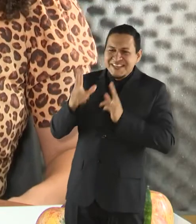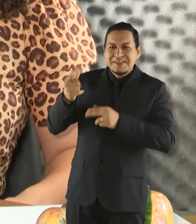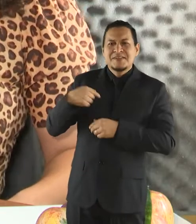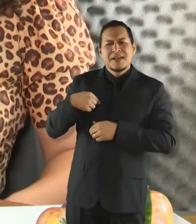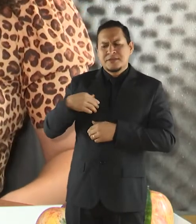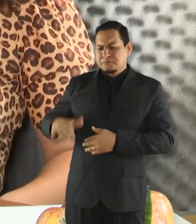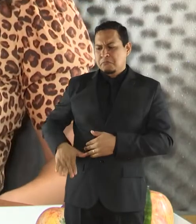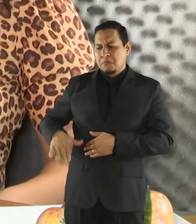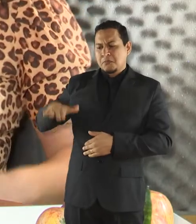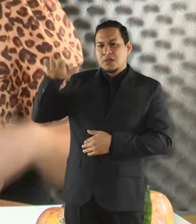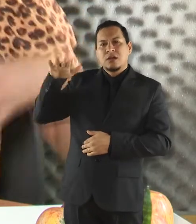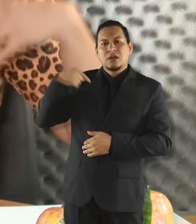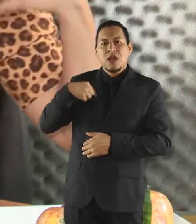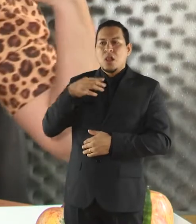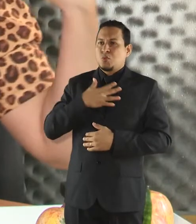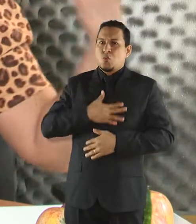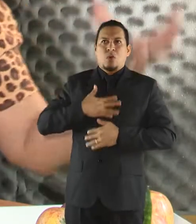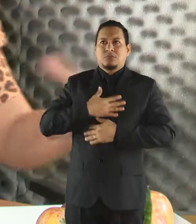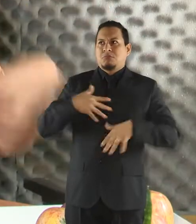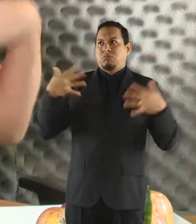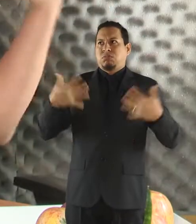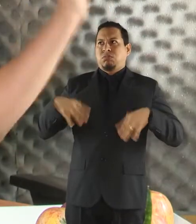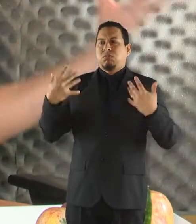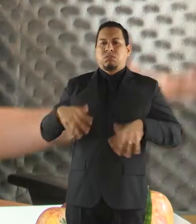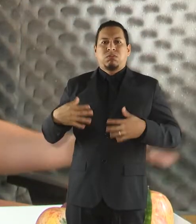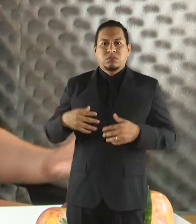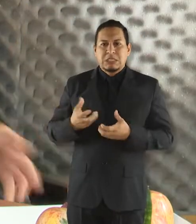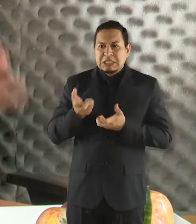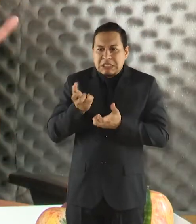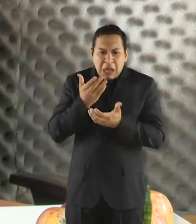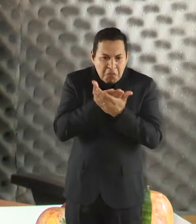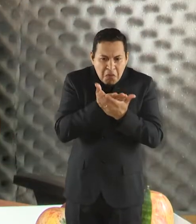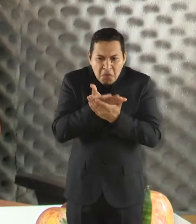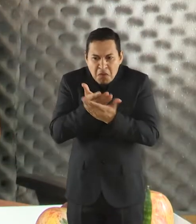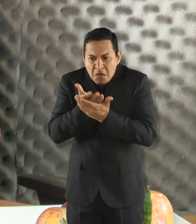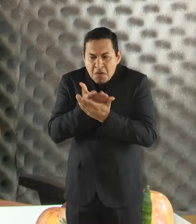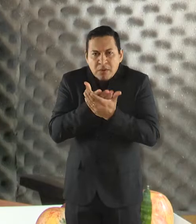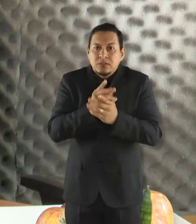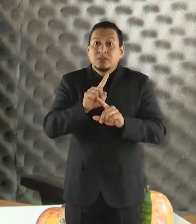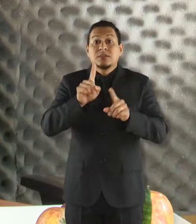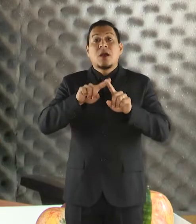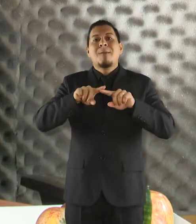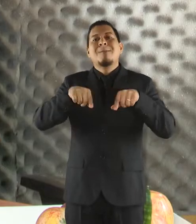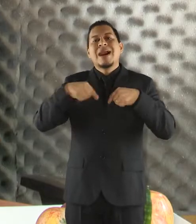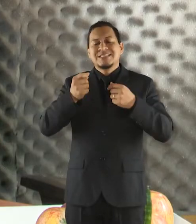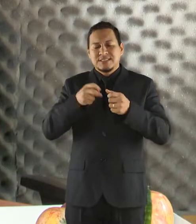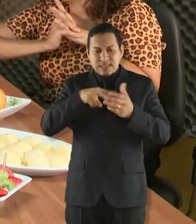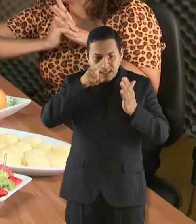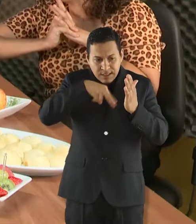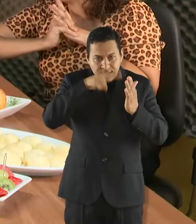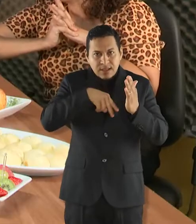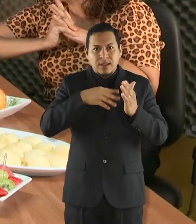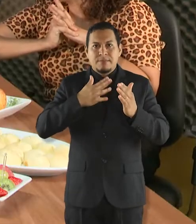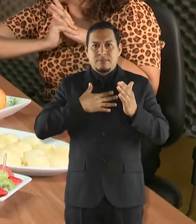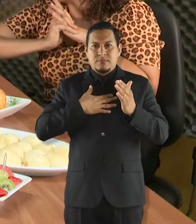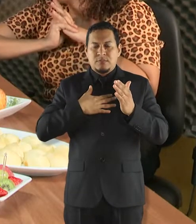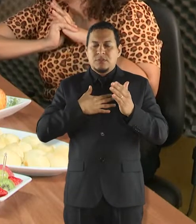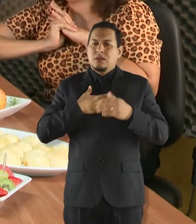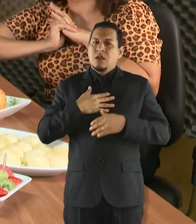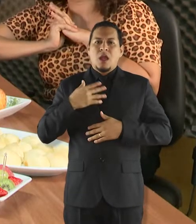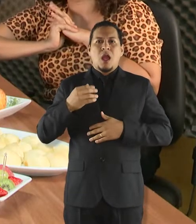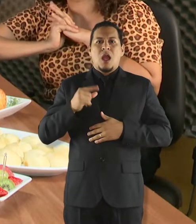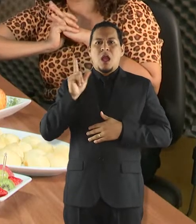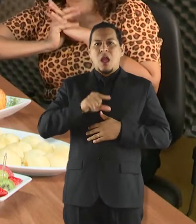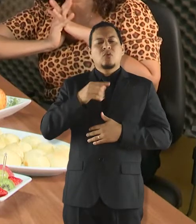desde novinha, não é que eu gostasse, morresse por estudar, não. Eu sempre fui estudiosa. Aham. Mas ler, gente, pra mim,